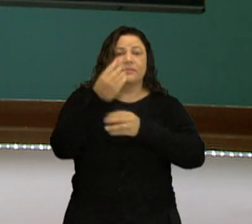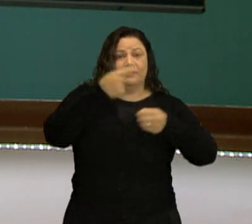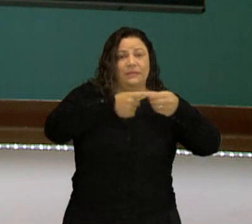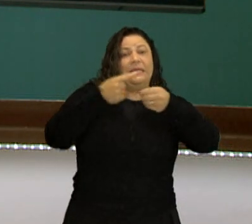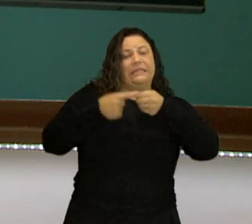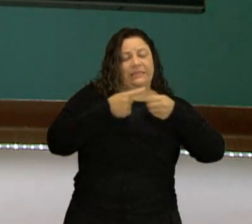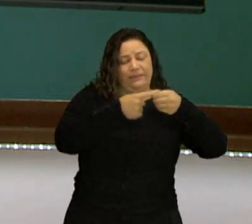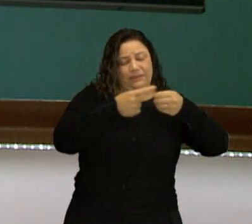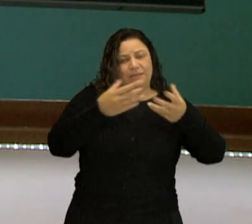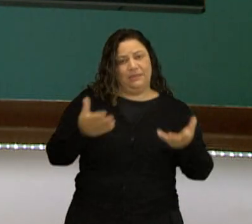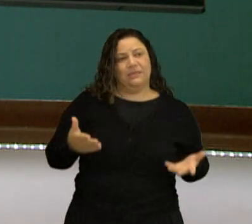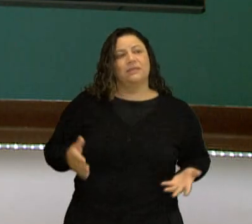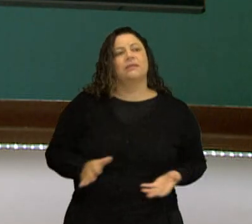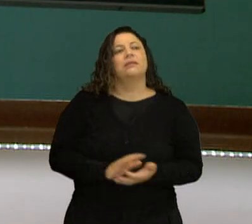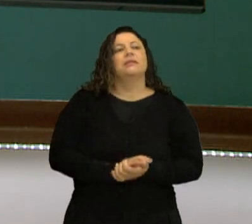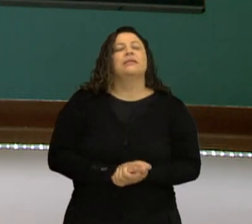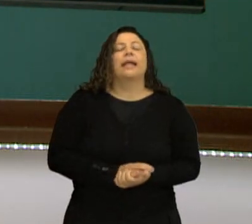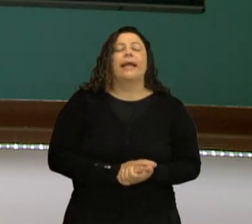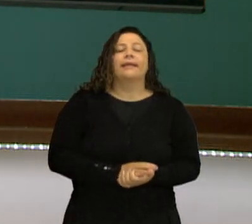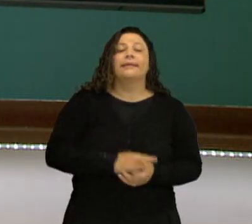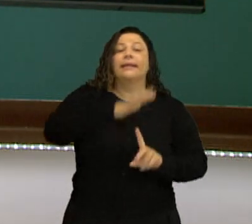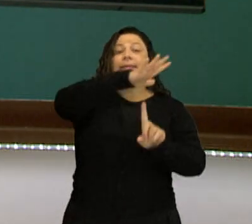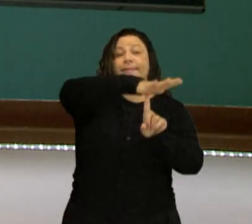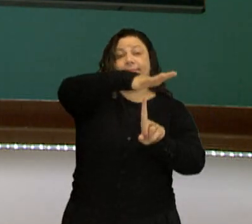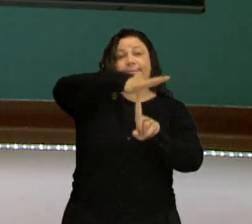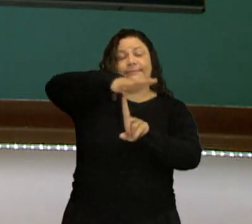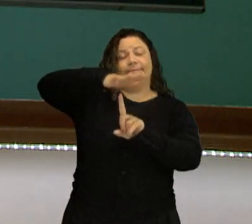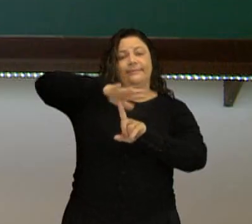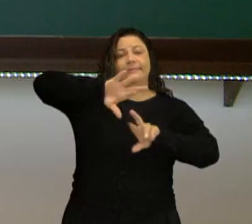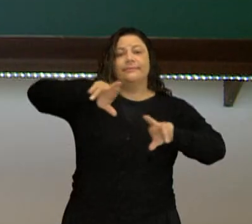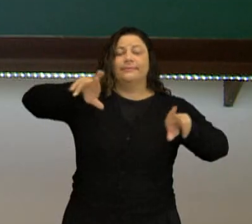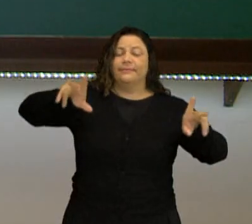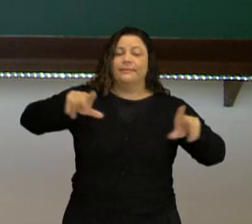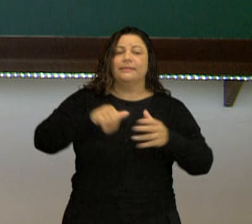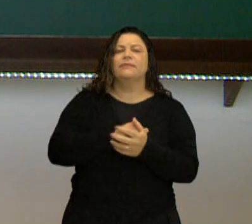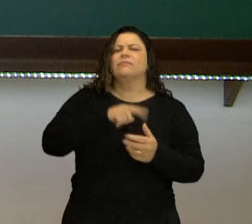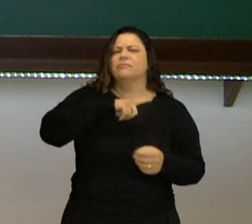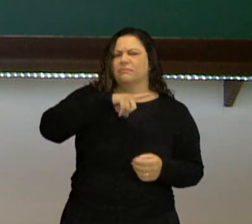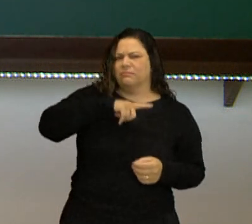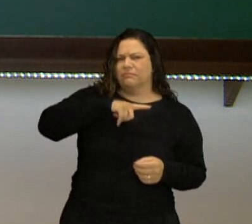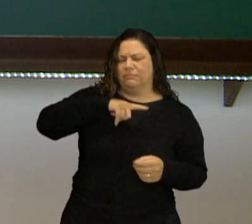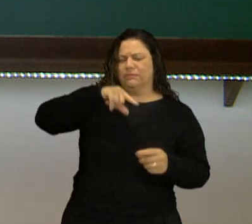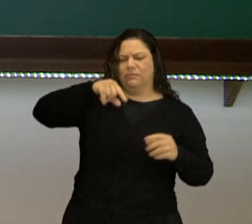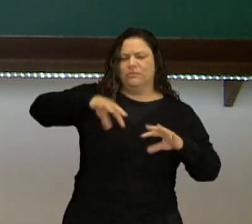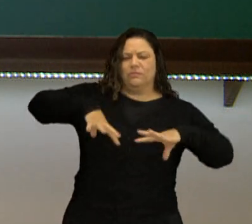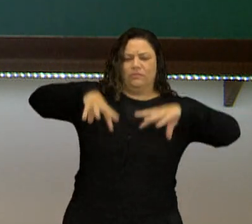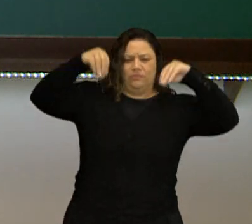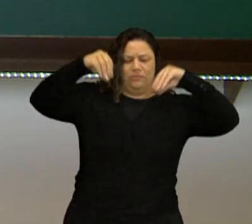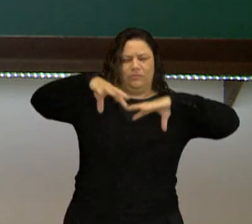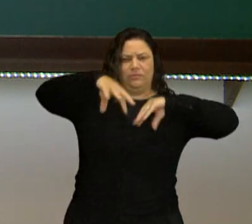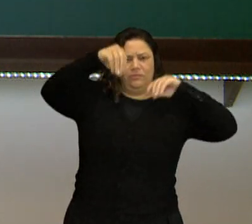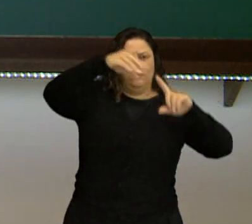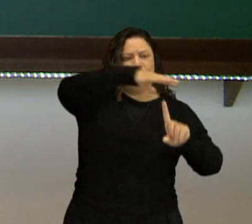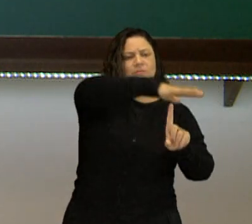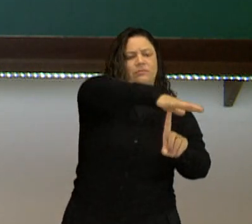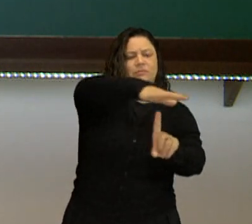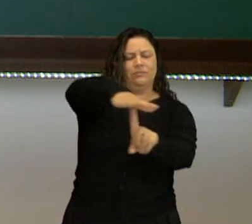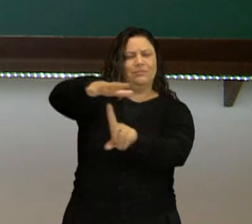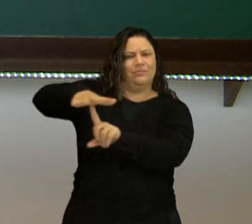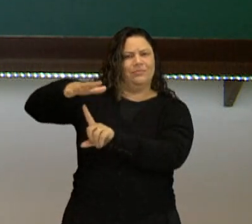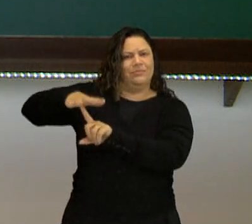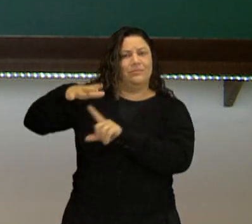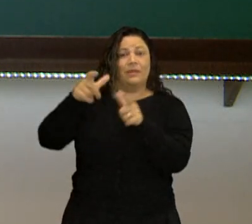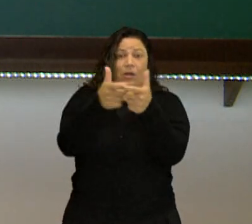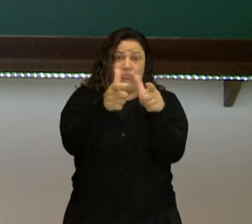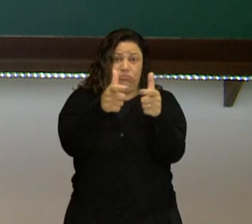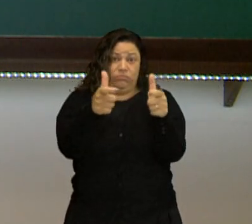das universidades, as feiras. Então essas feiras que ocorriam aí ao redor dos castelos, elas aumentam, elas